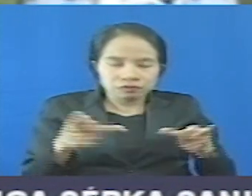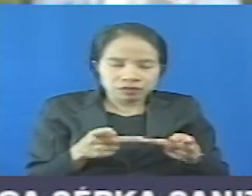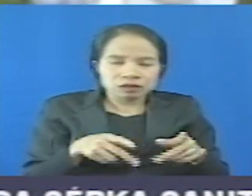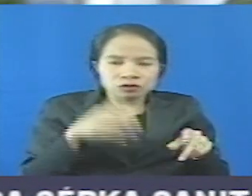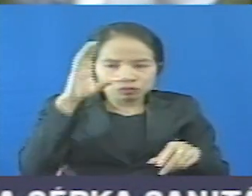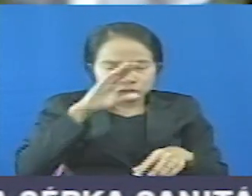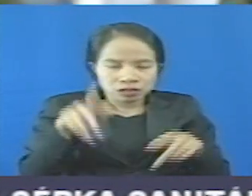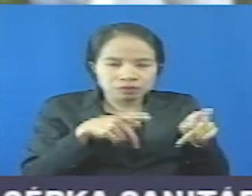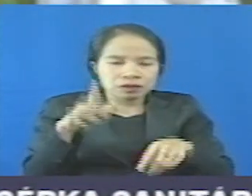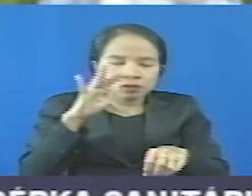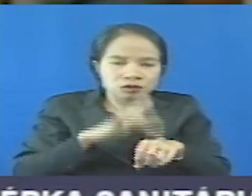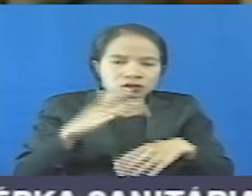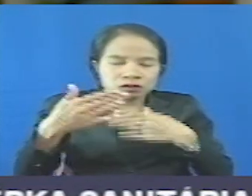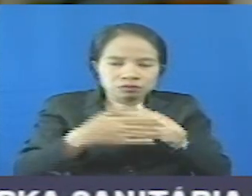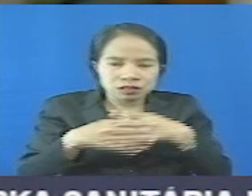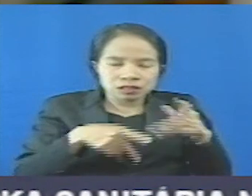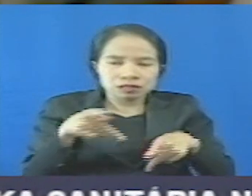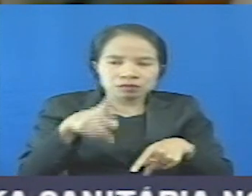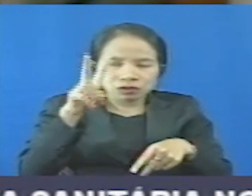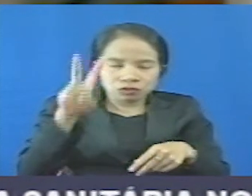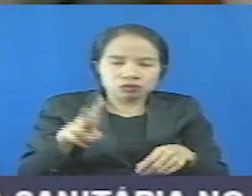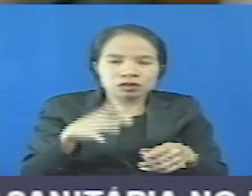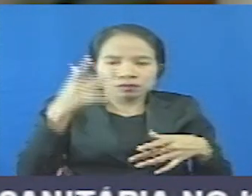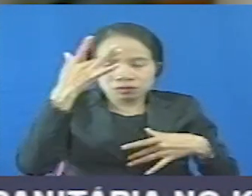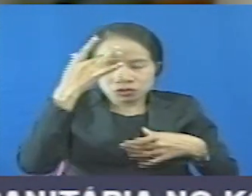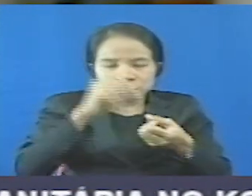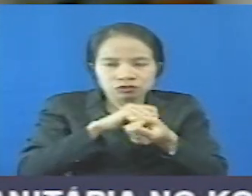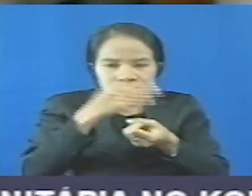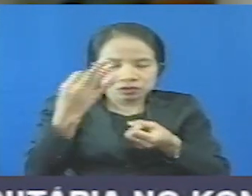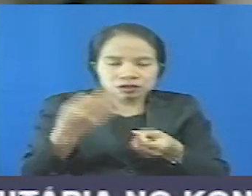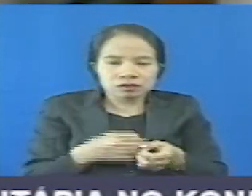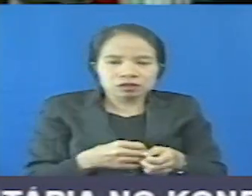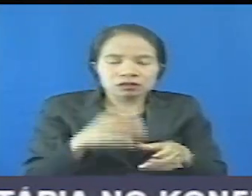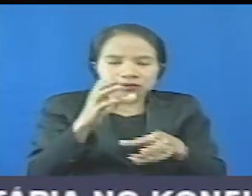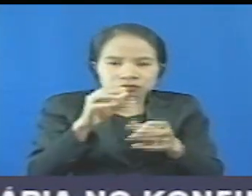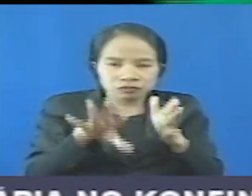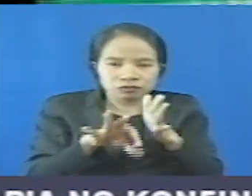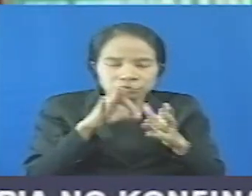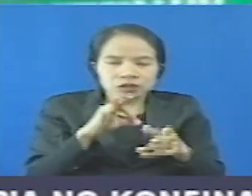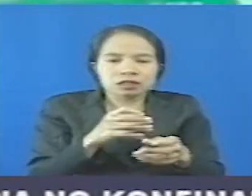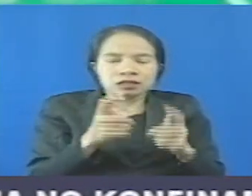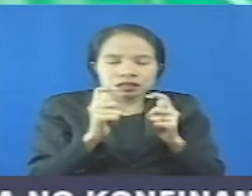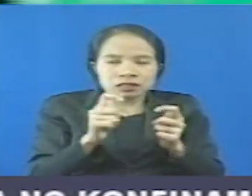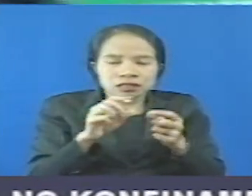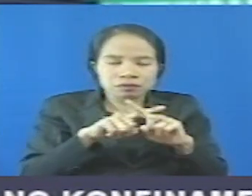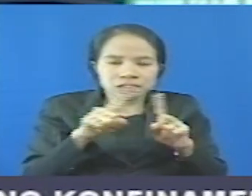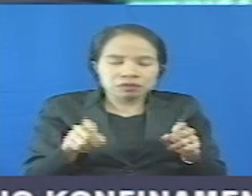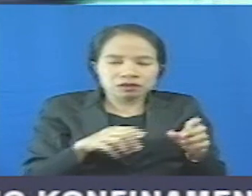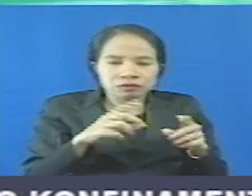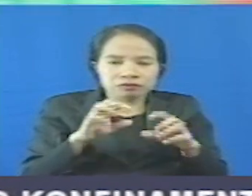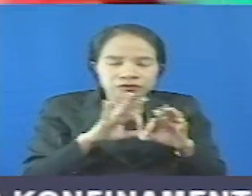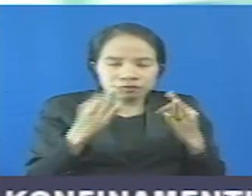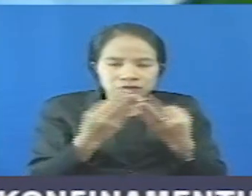Tuiri Ema nebe halo contacto basic o cidadão na rua nebe confirmado COVID-19 ato fonte amostra mais be família Sira